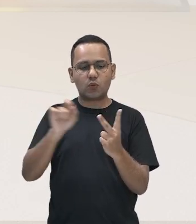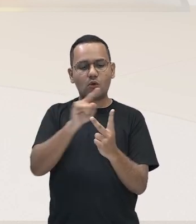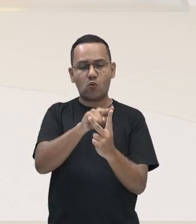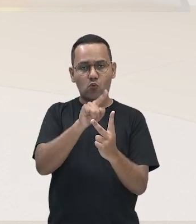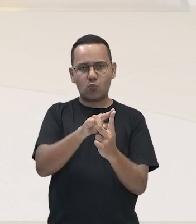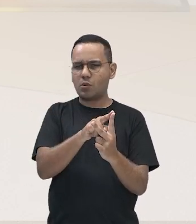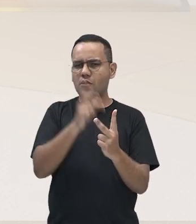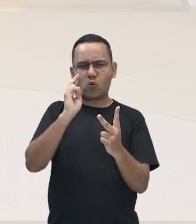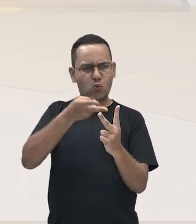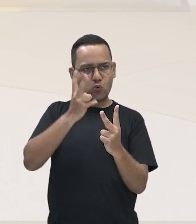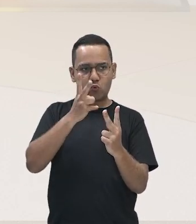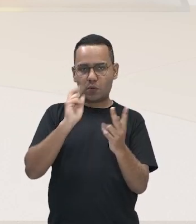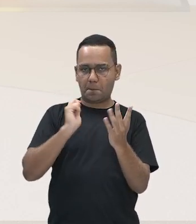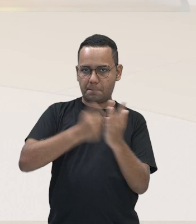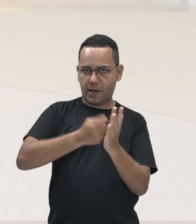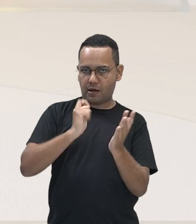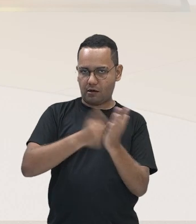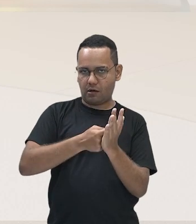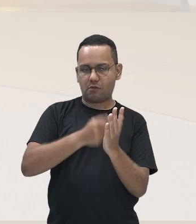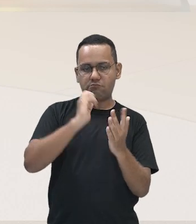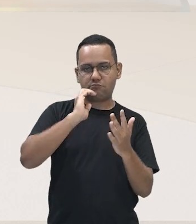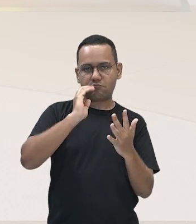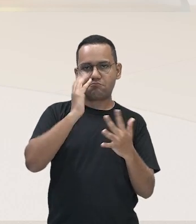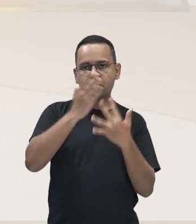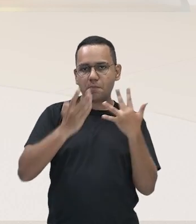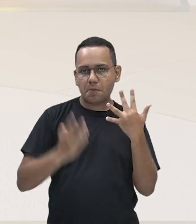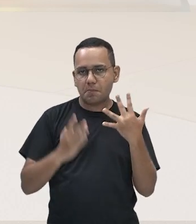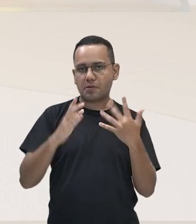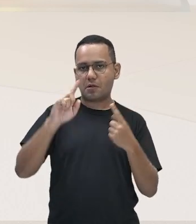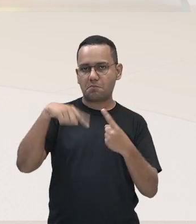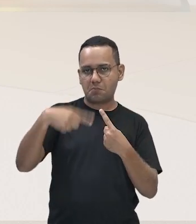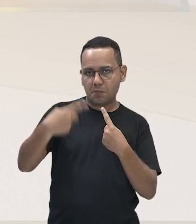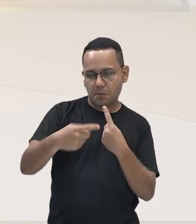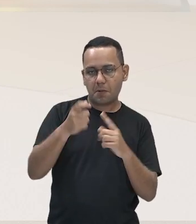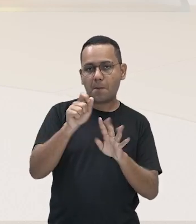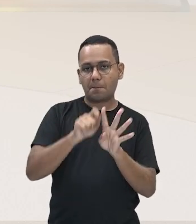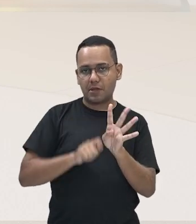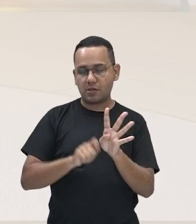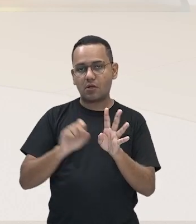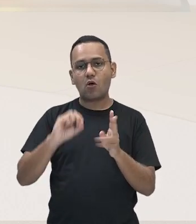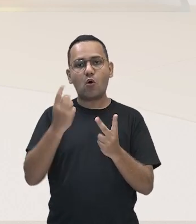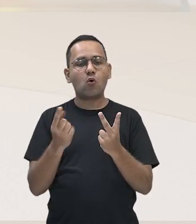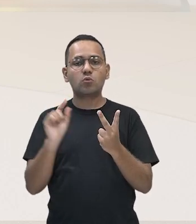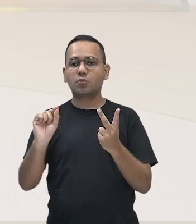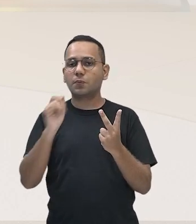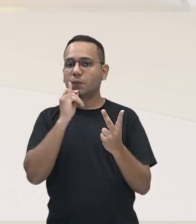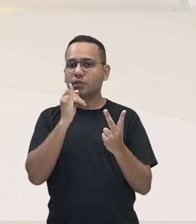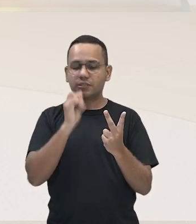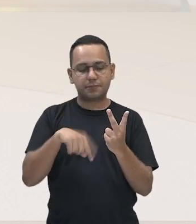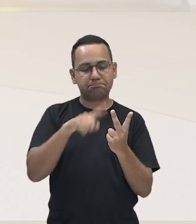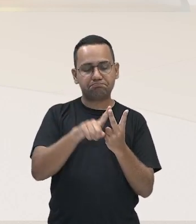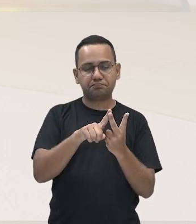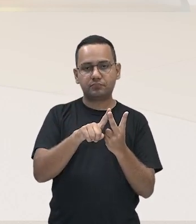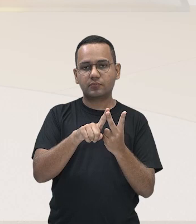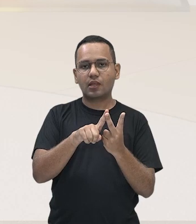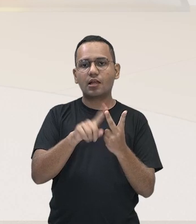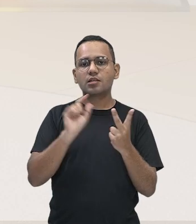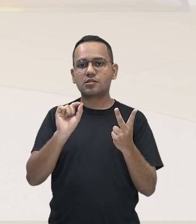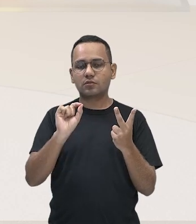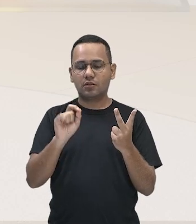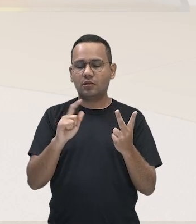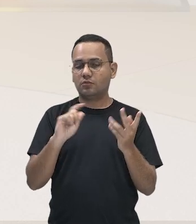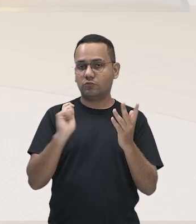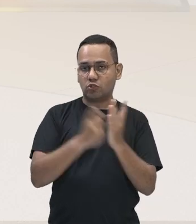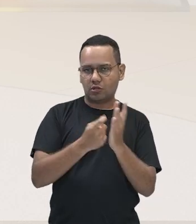parcela e a outra tabela a gente vai pagar ali parcelas decrescivas, começando pelo valor mais alto. E aí, quando a